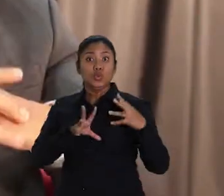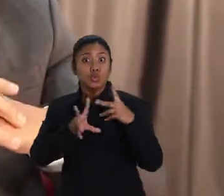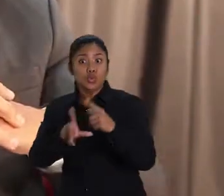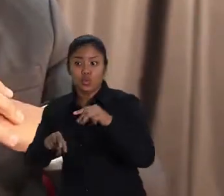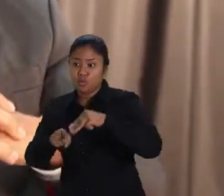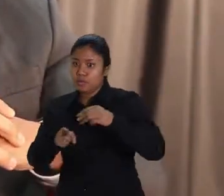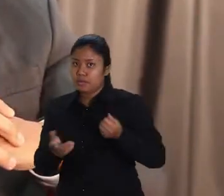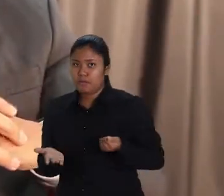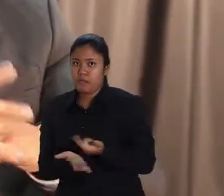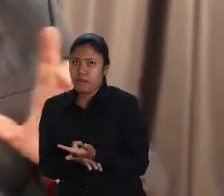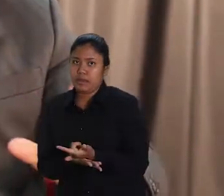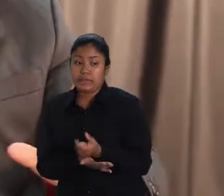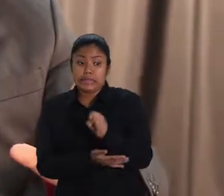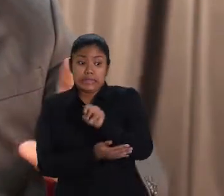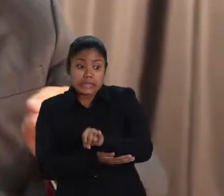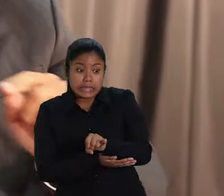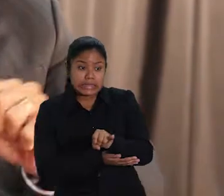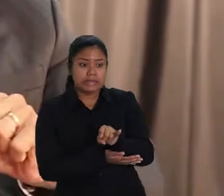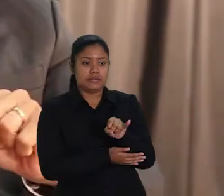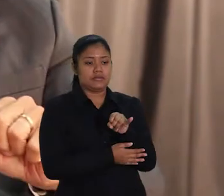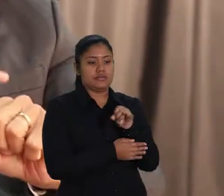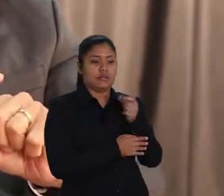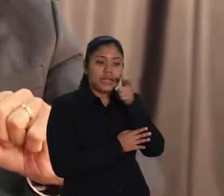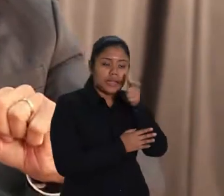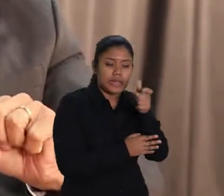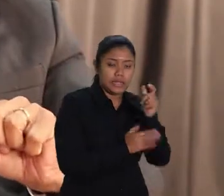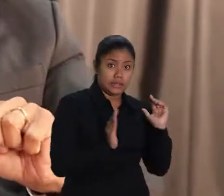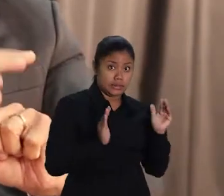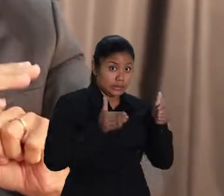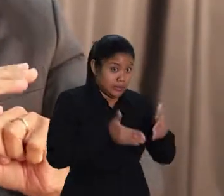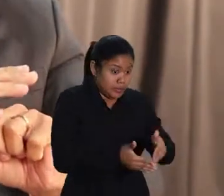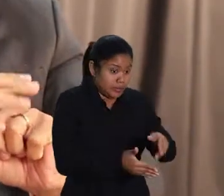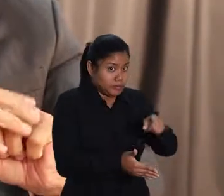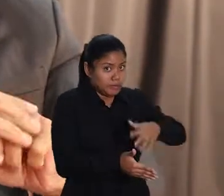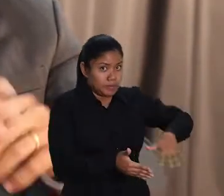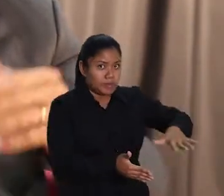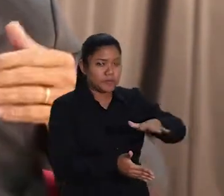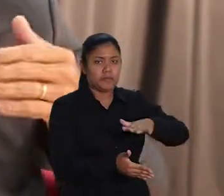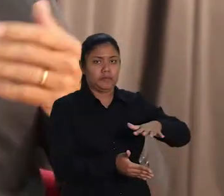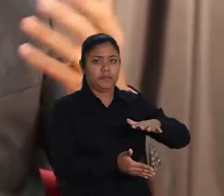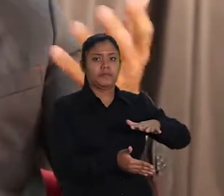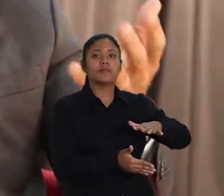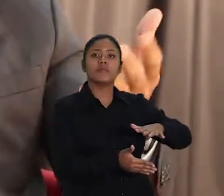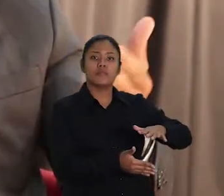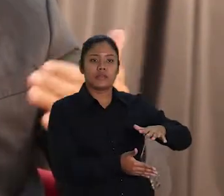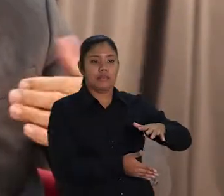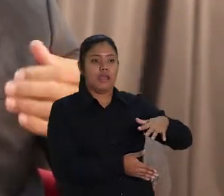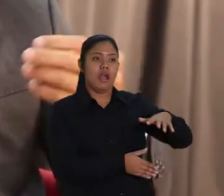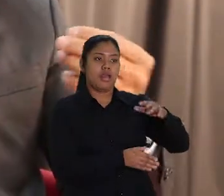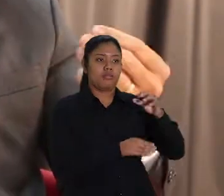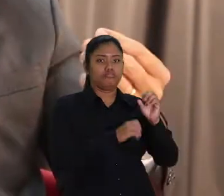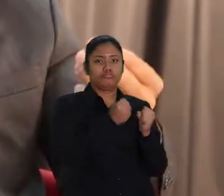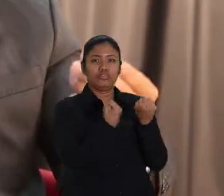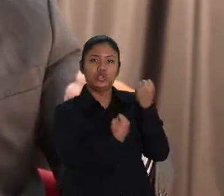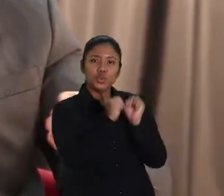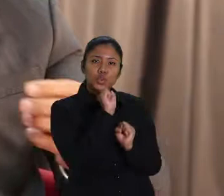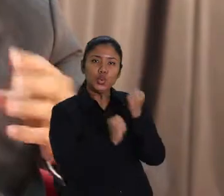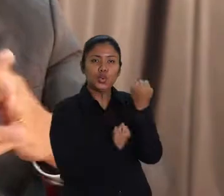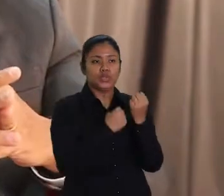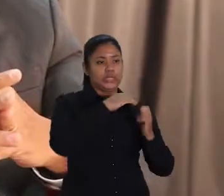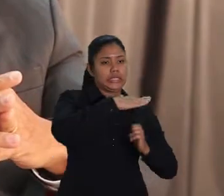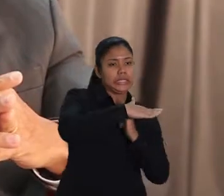vai ter que custear agora se for relação fundiária de interesse específico como falei áreas balneária áreas